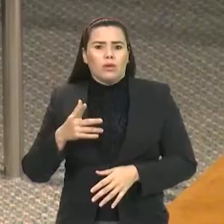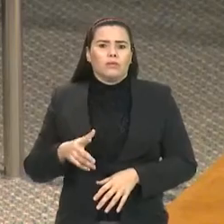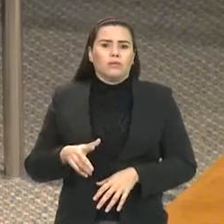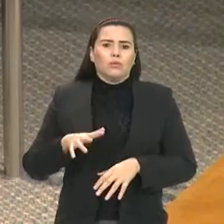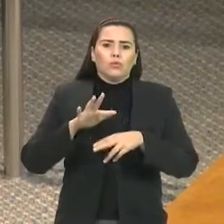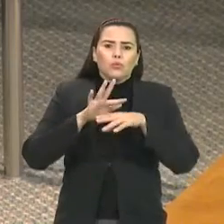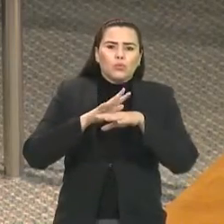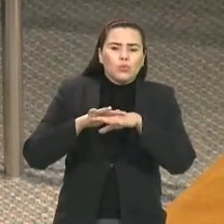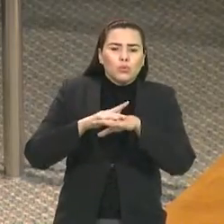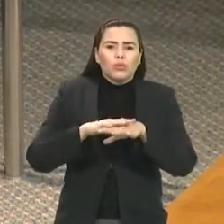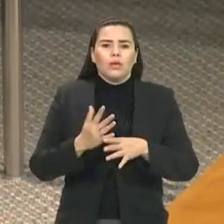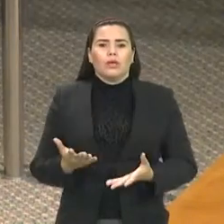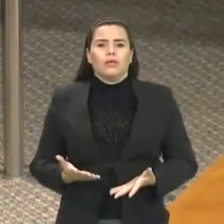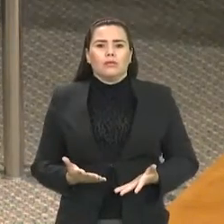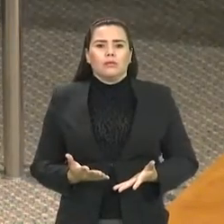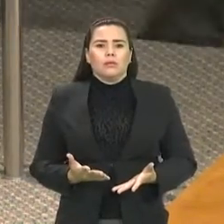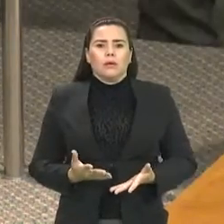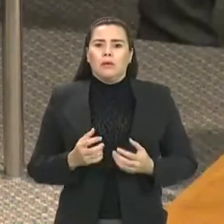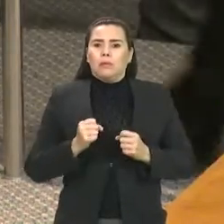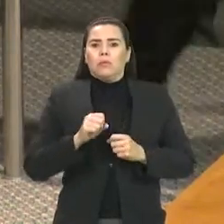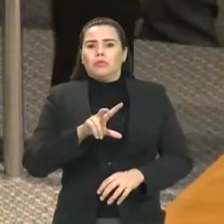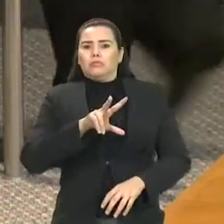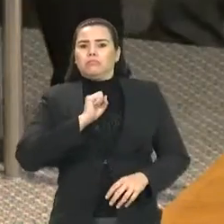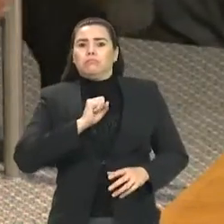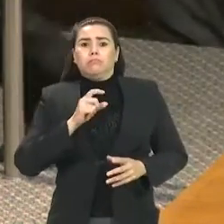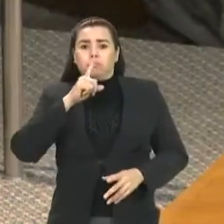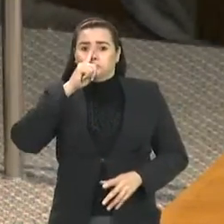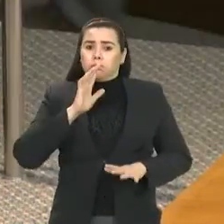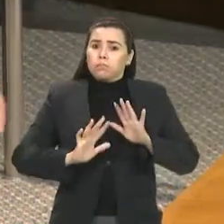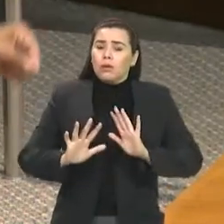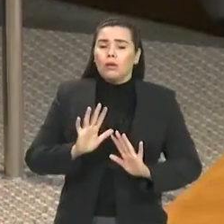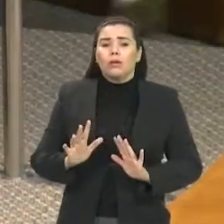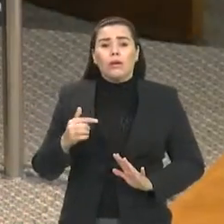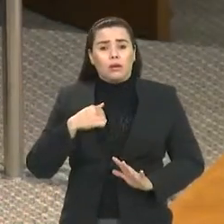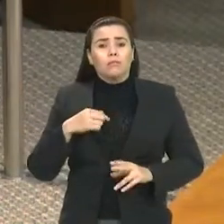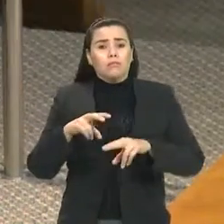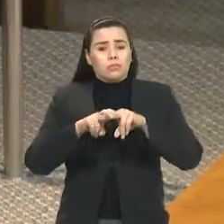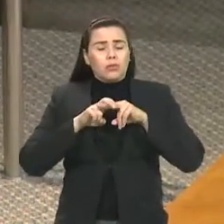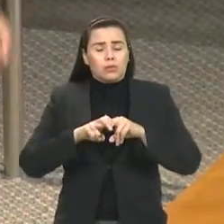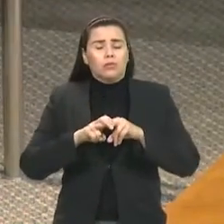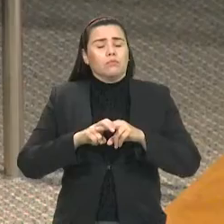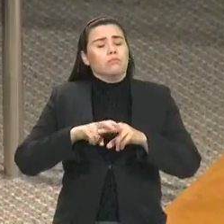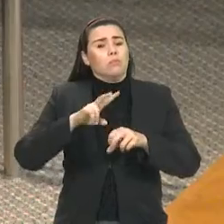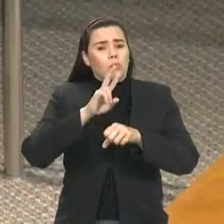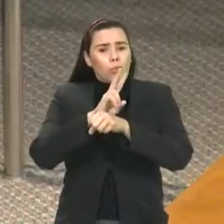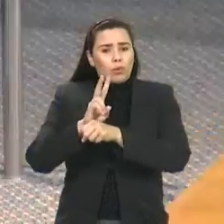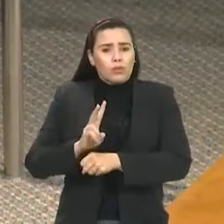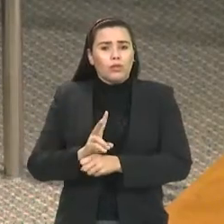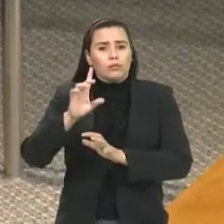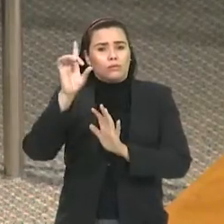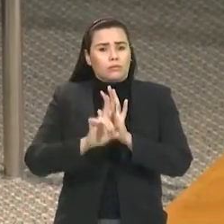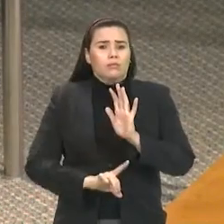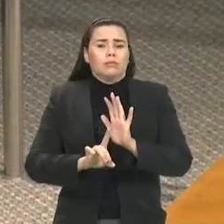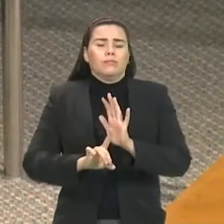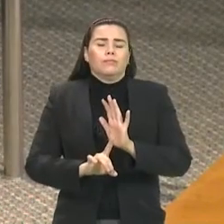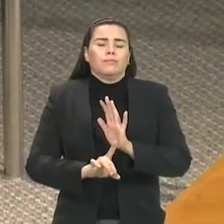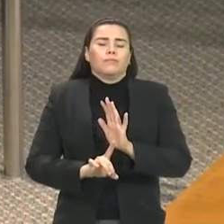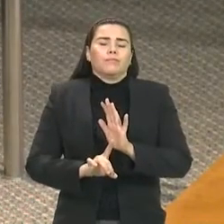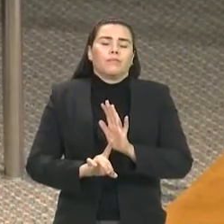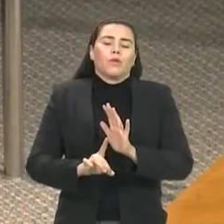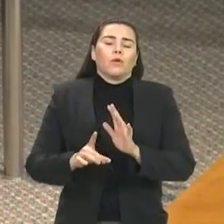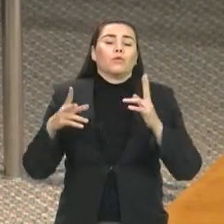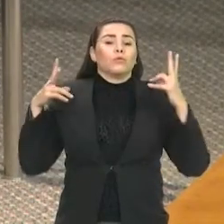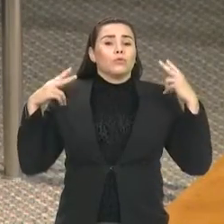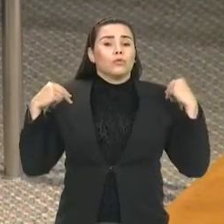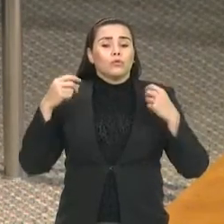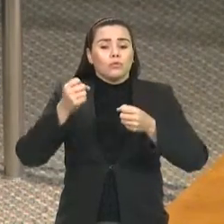na área da saúde. Professor e deputado Hélio, defende os condutores de ambulância do Estado do Maranhão. Estive com vocês